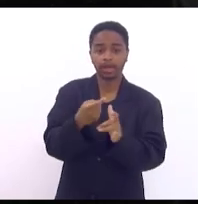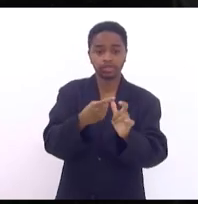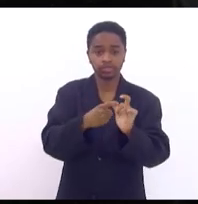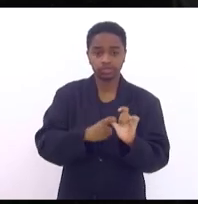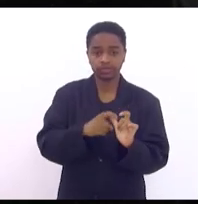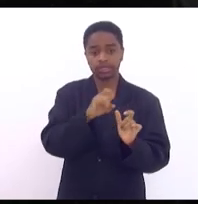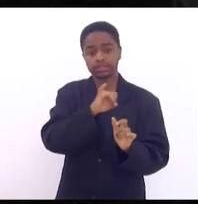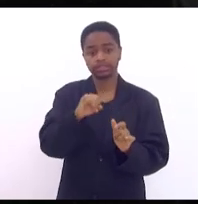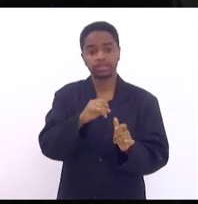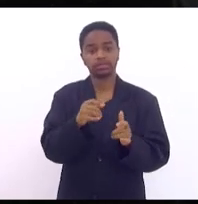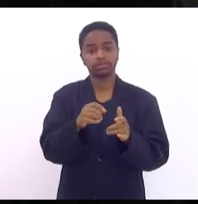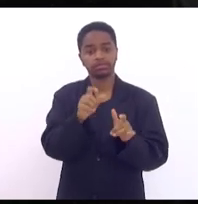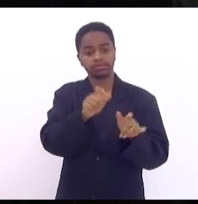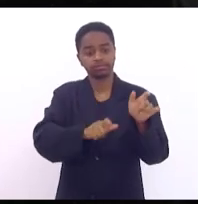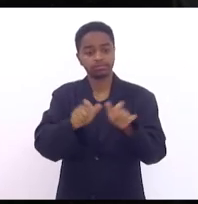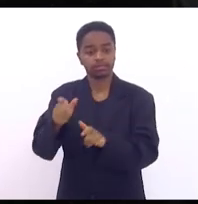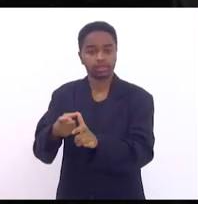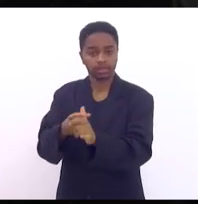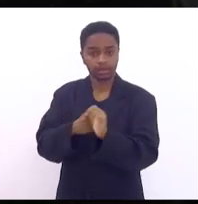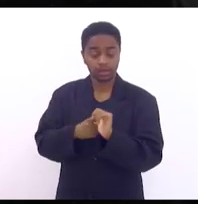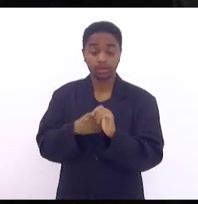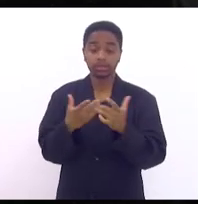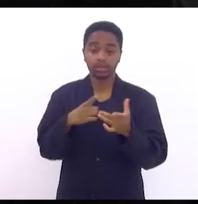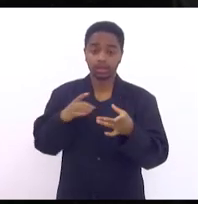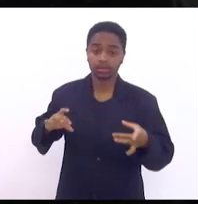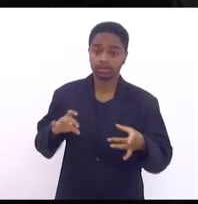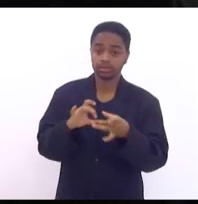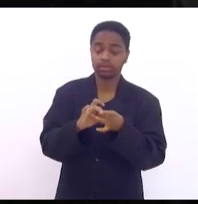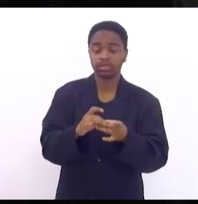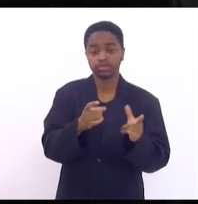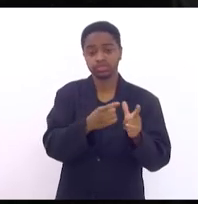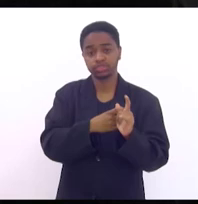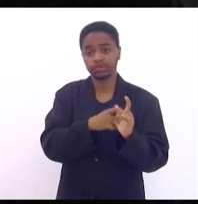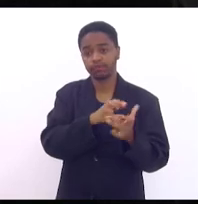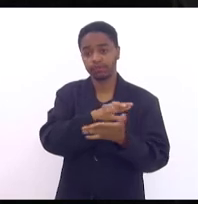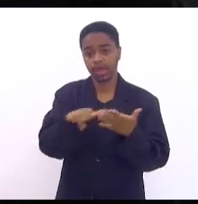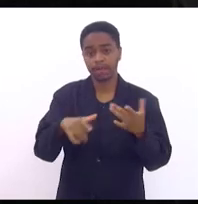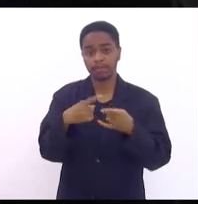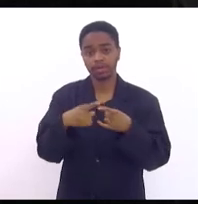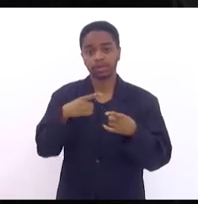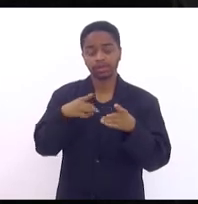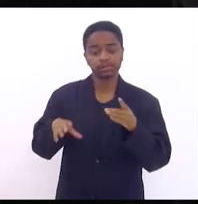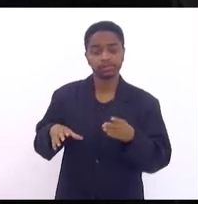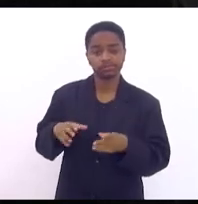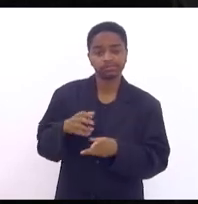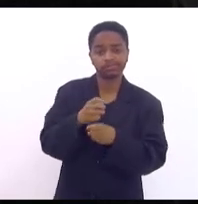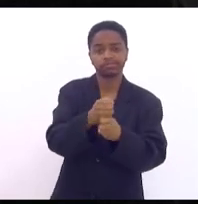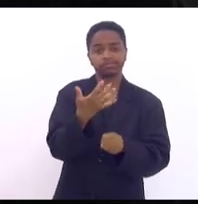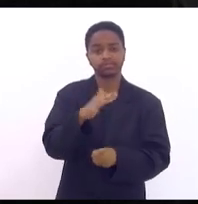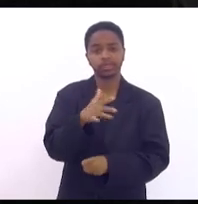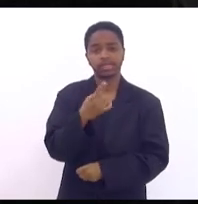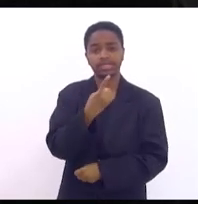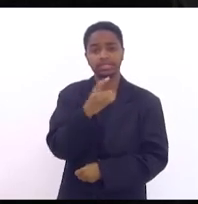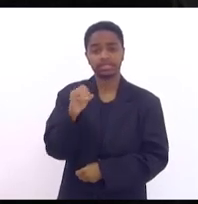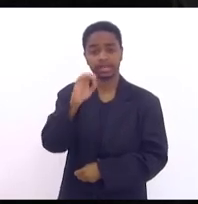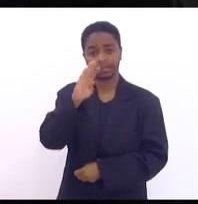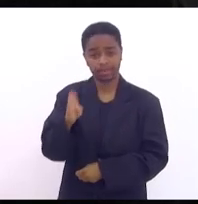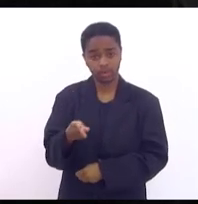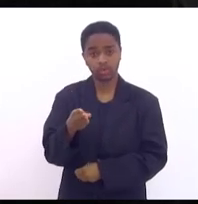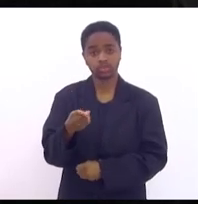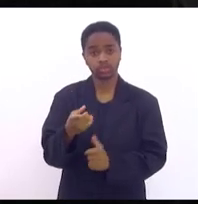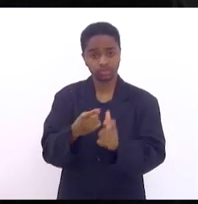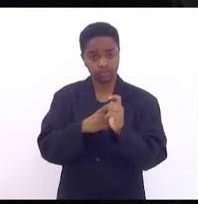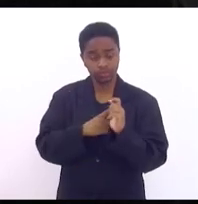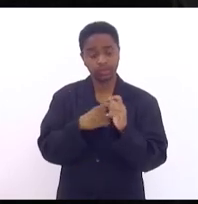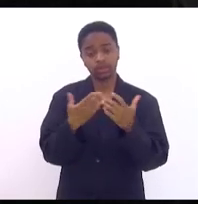inserido nesse montante de dívidas. Acumula-se mais na casa dos 100 bi, então tem aí